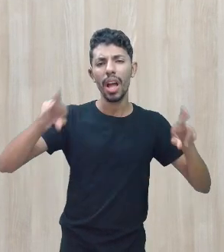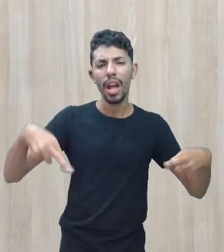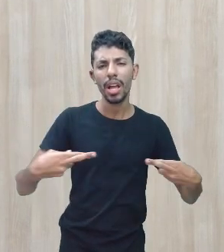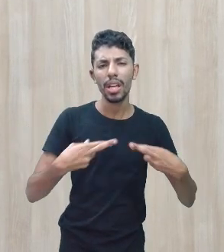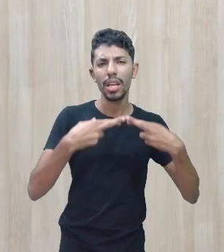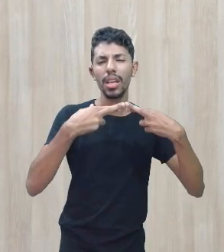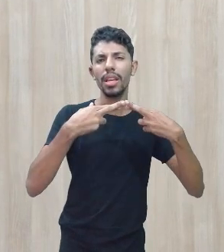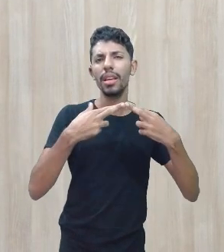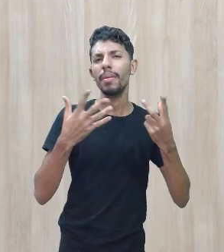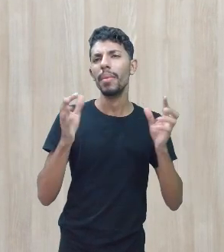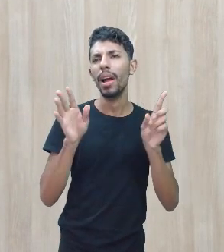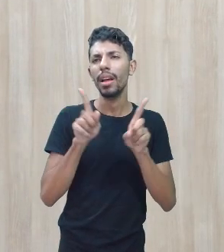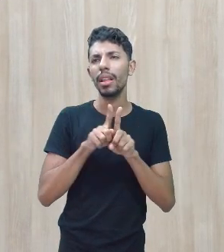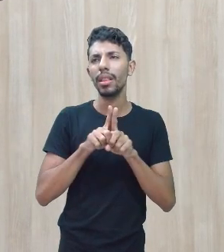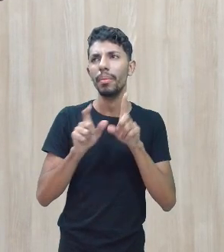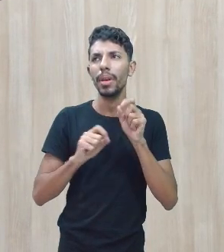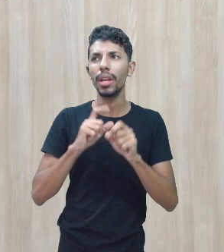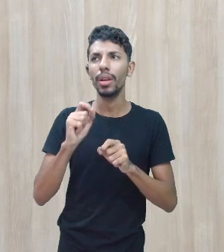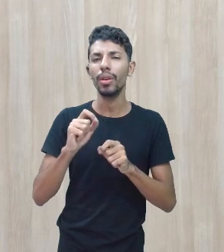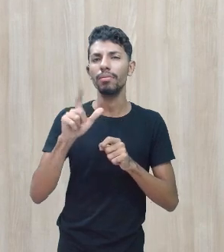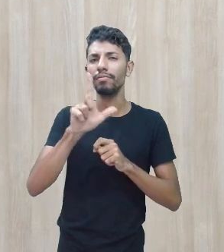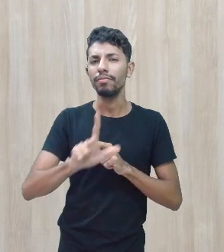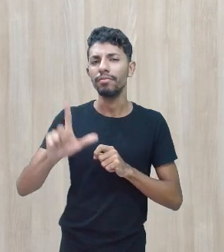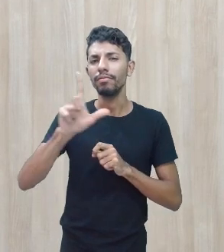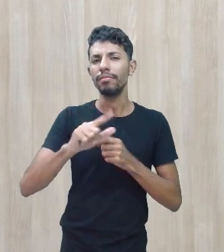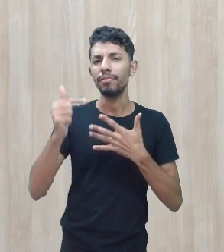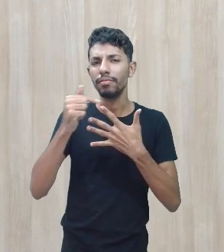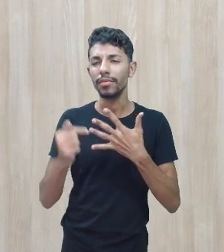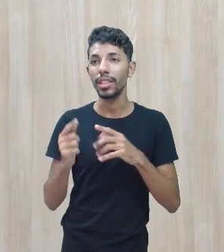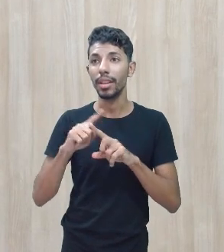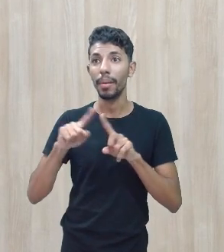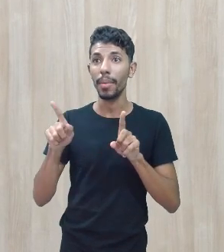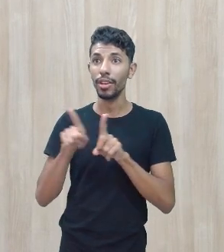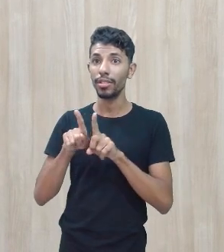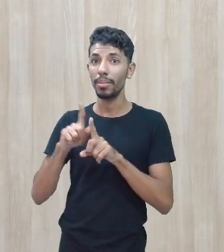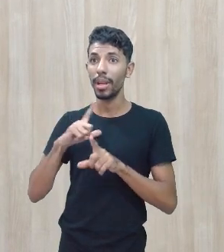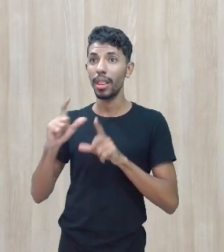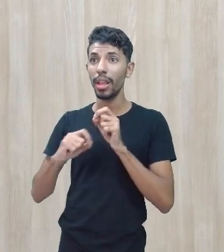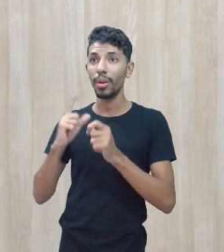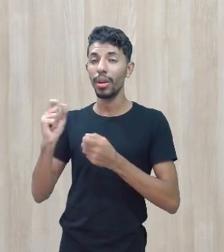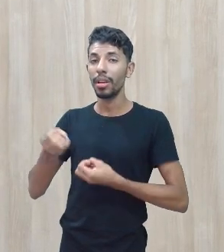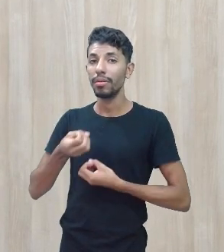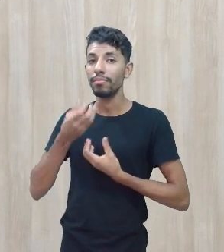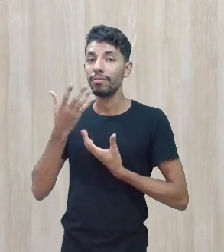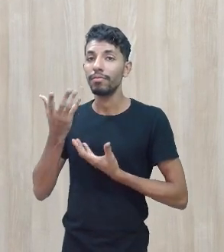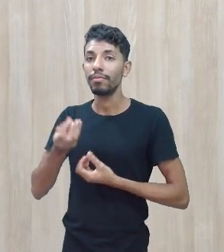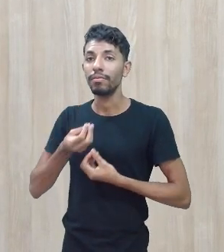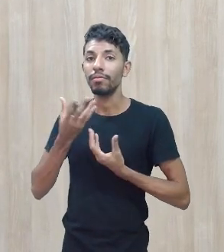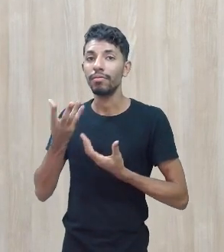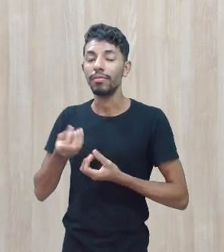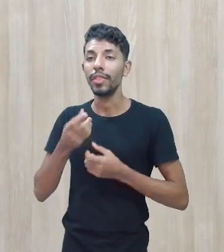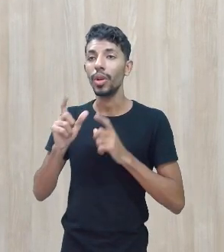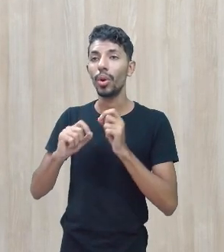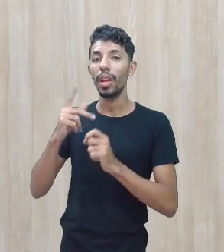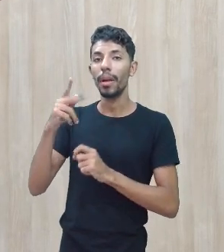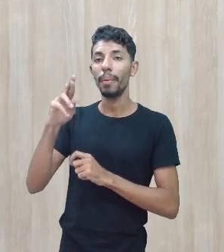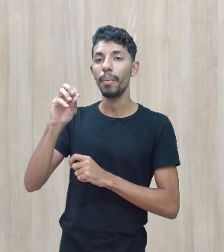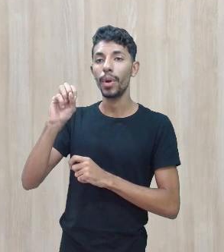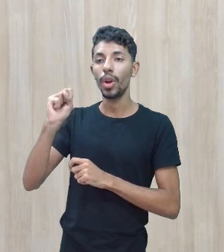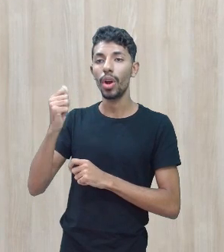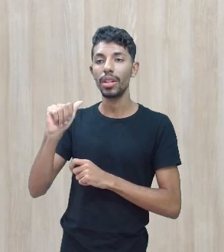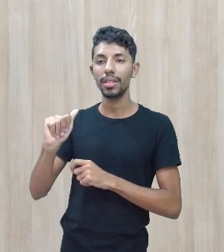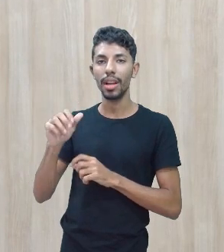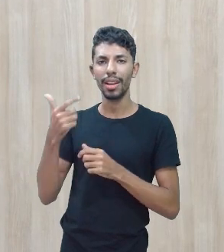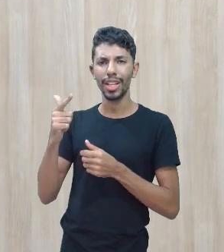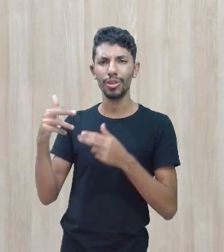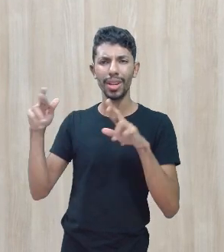de alegorias literárias, etc. E temos a prosa, que não tem rima, que é uma história com começo, meio e fim.